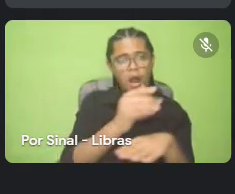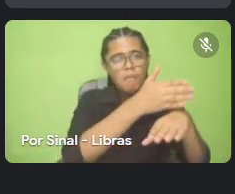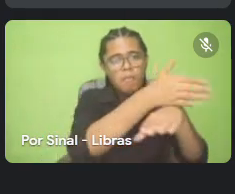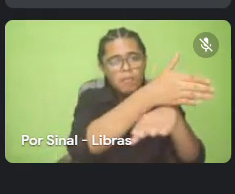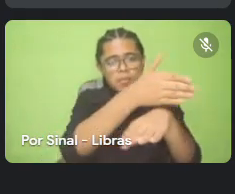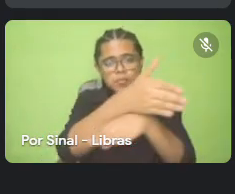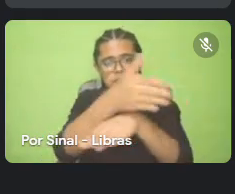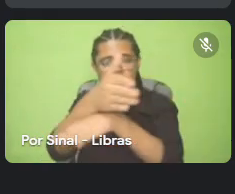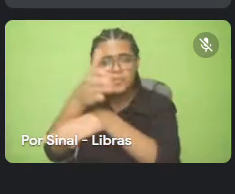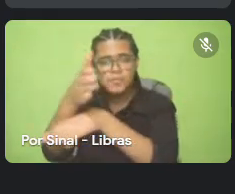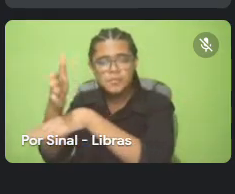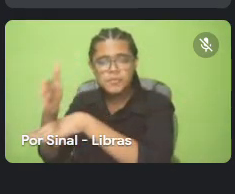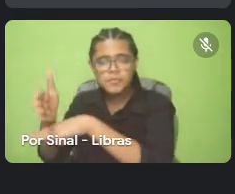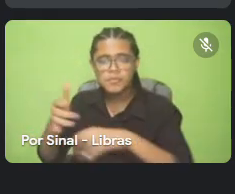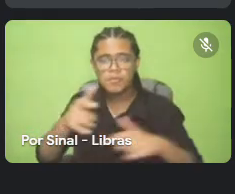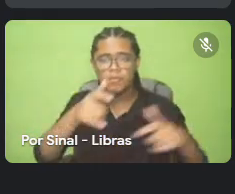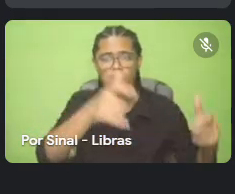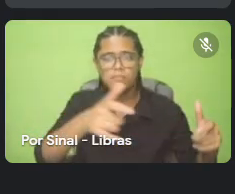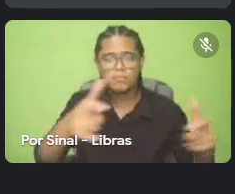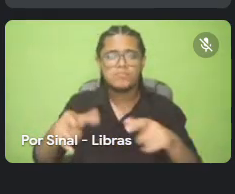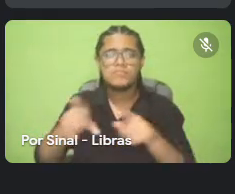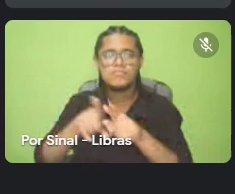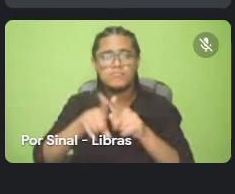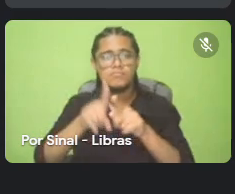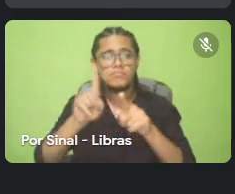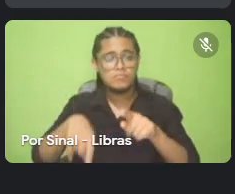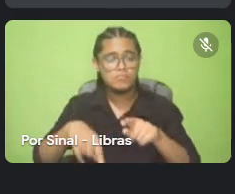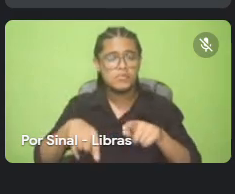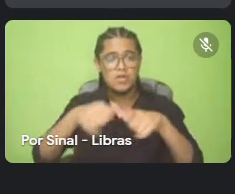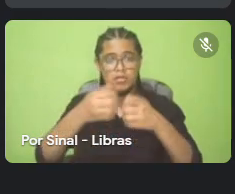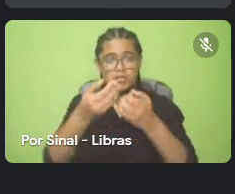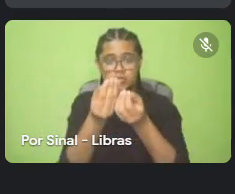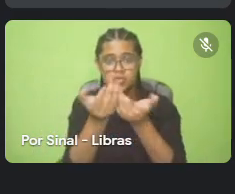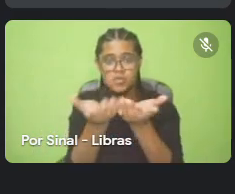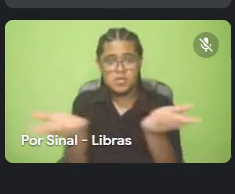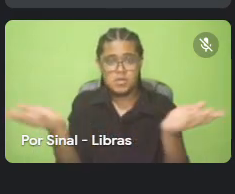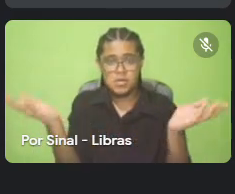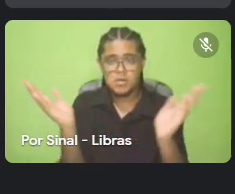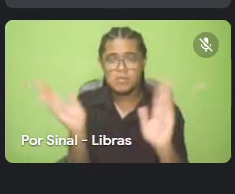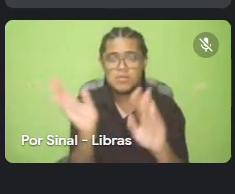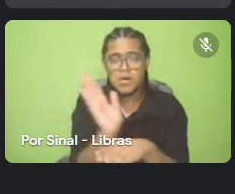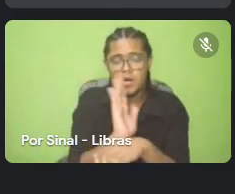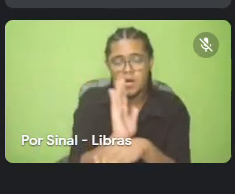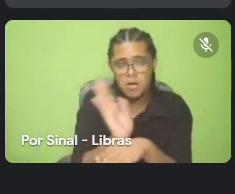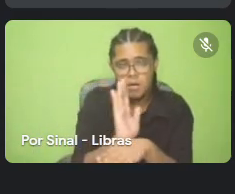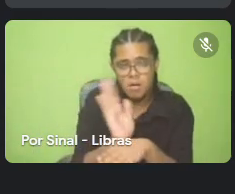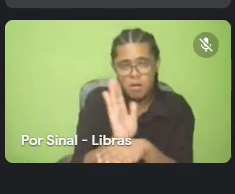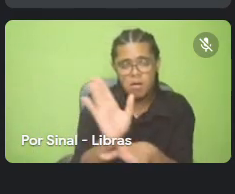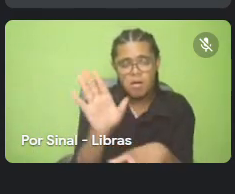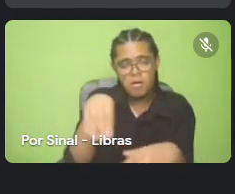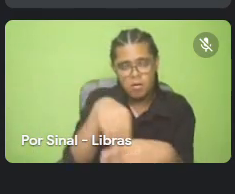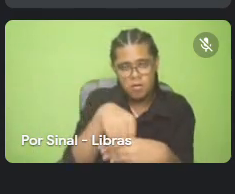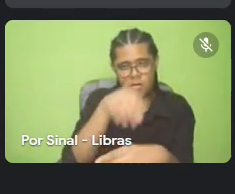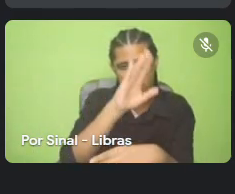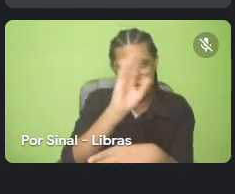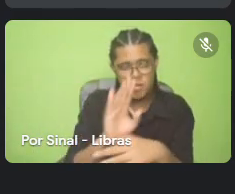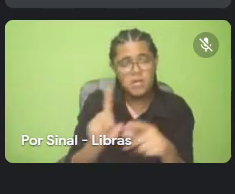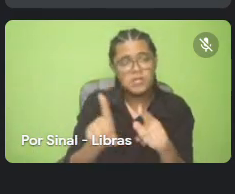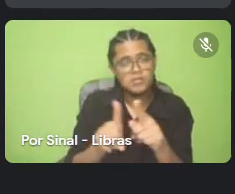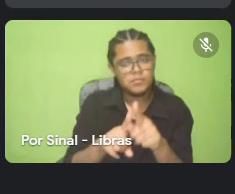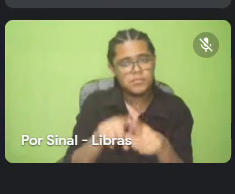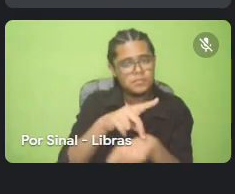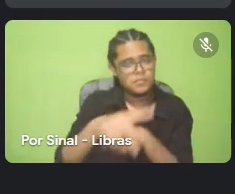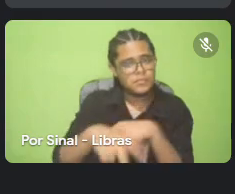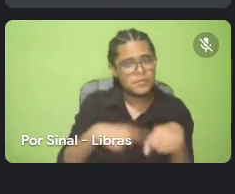filmes em mercados nacionais e internacionais, tá bom? Além de fomentos a empresas do setor audiovisual. E aí,